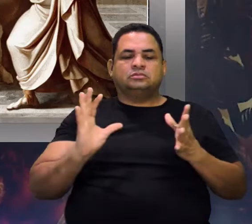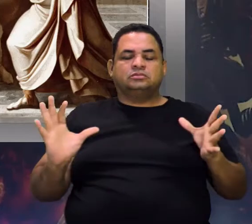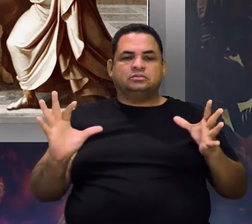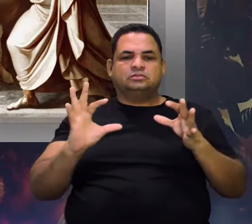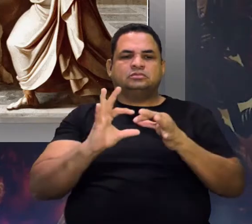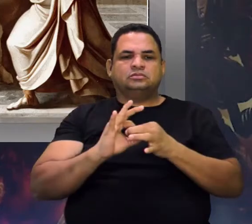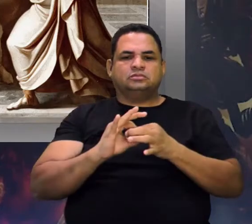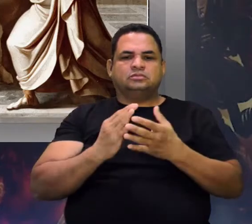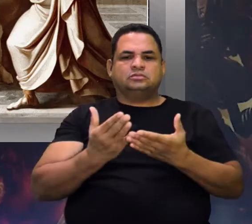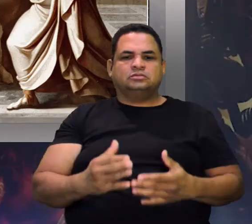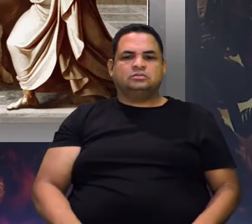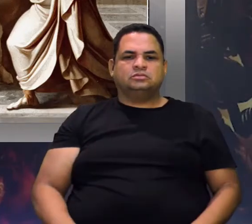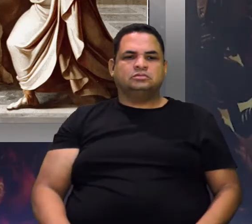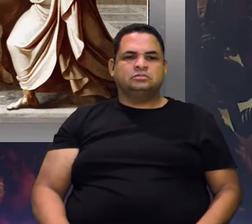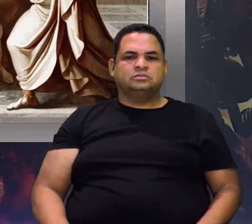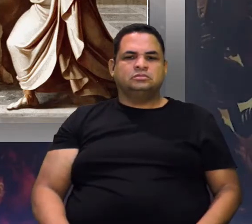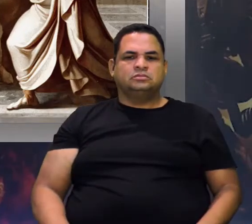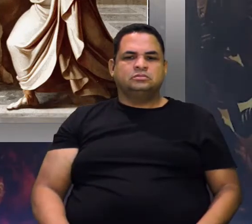contexto. Aqui é